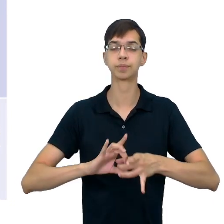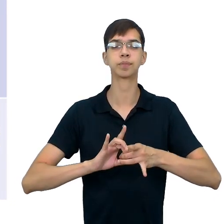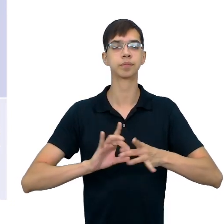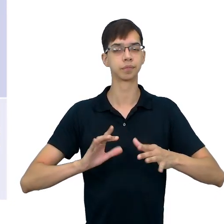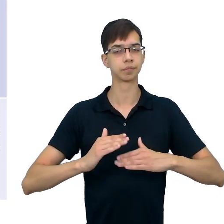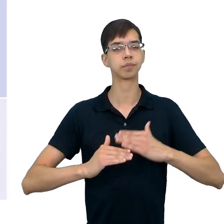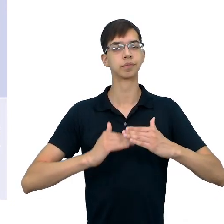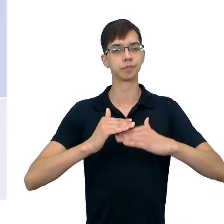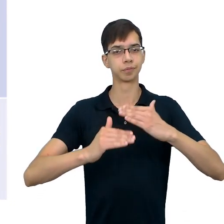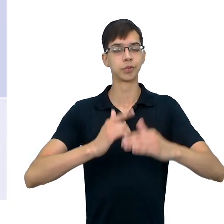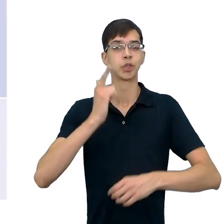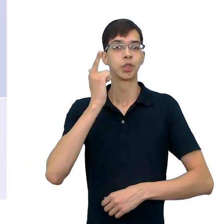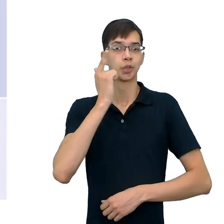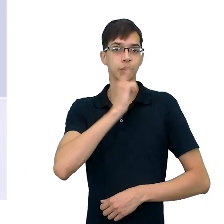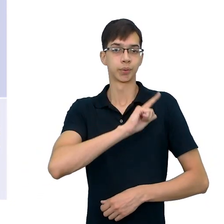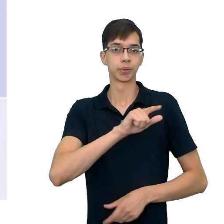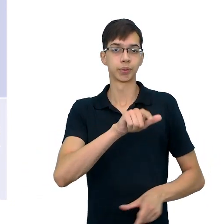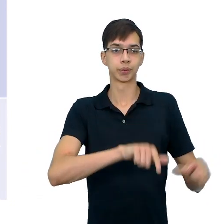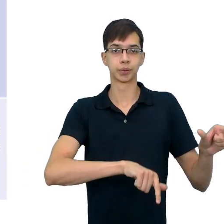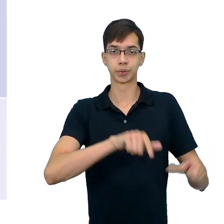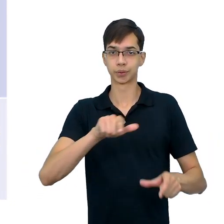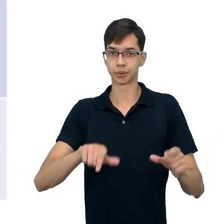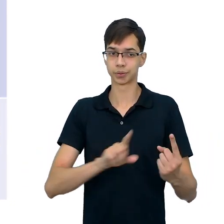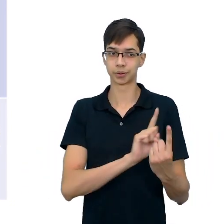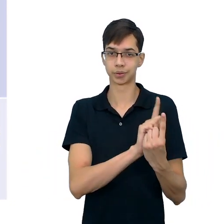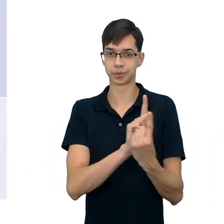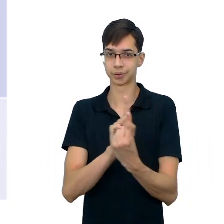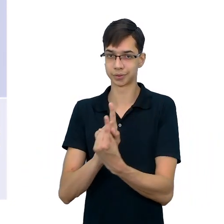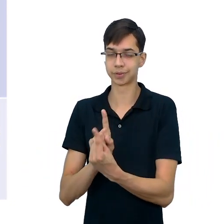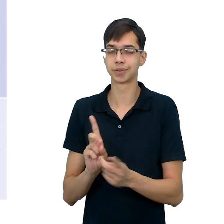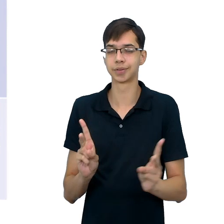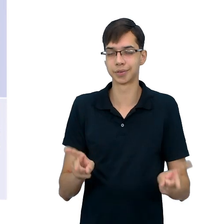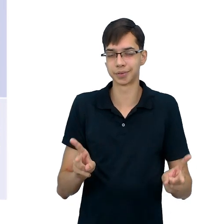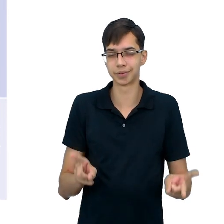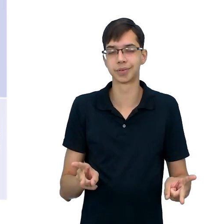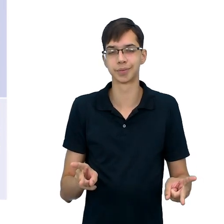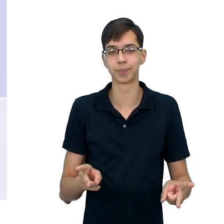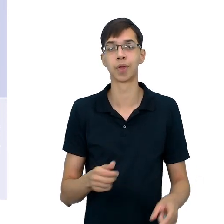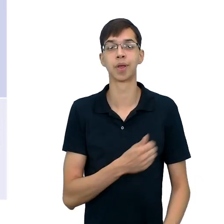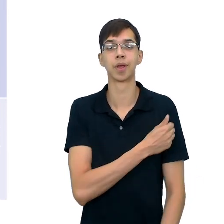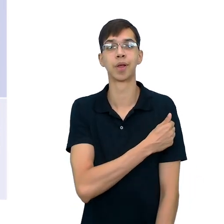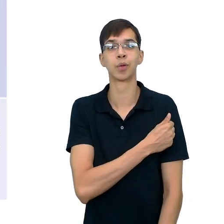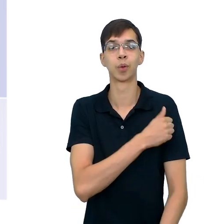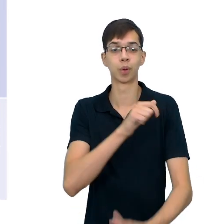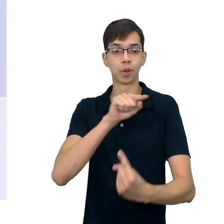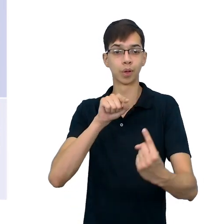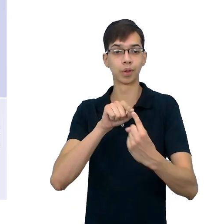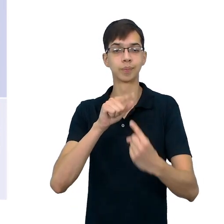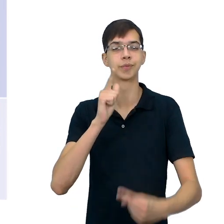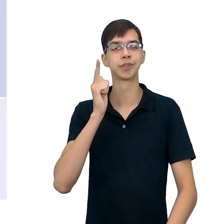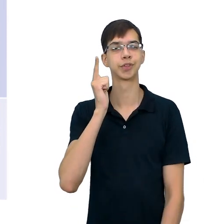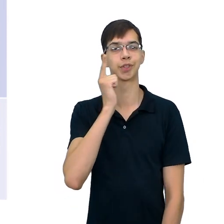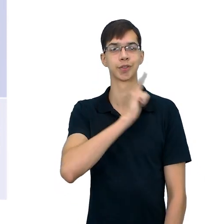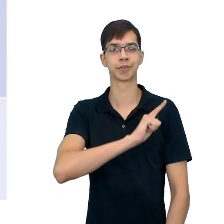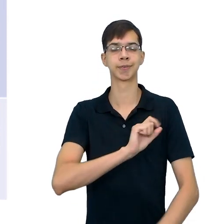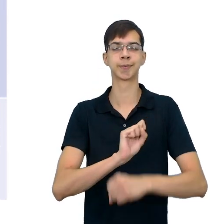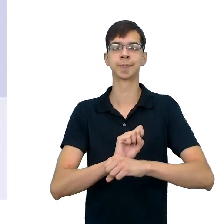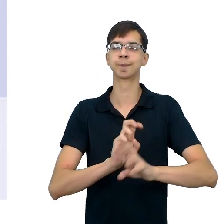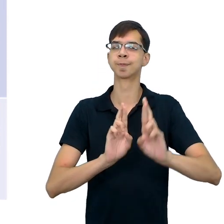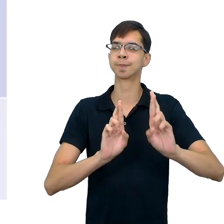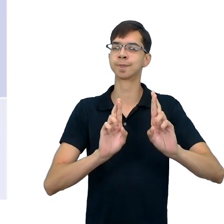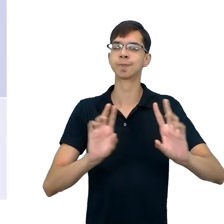desenvolver a personalização em relação aos estudantes para que eles consigam alcançar os objetivos esperados